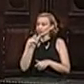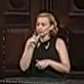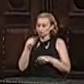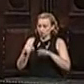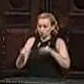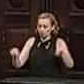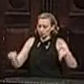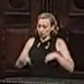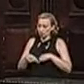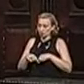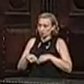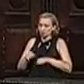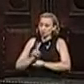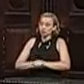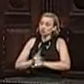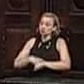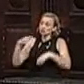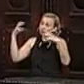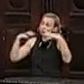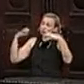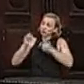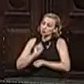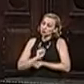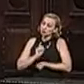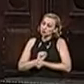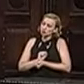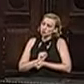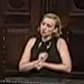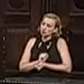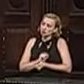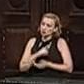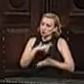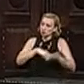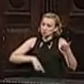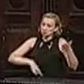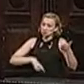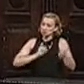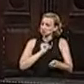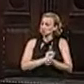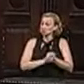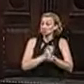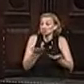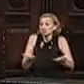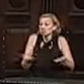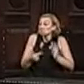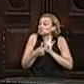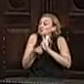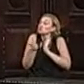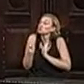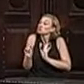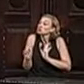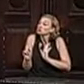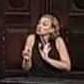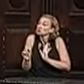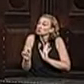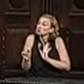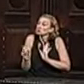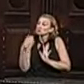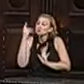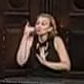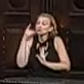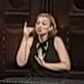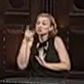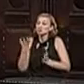ele inexiste. Hoje os contratos estão praticamente paralisados, o que mostra, deputado Eliomar Coelho, que nós podemos